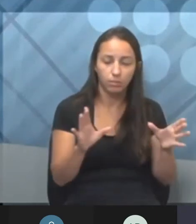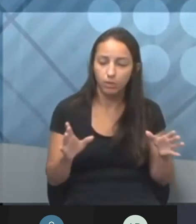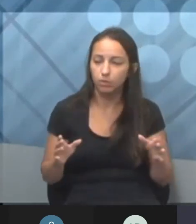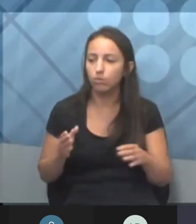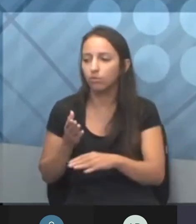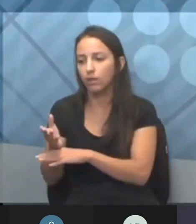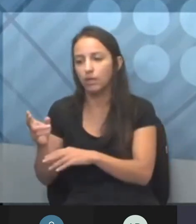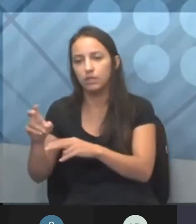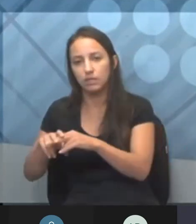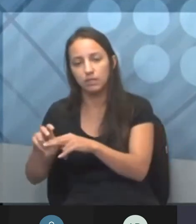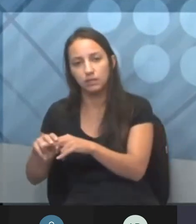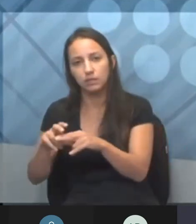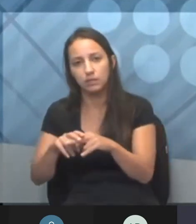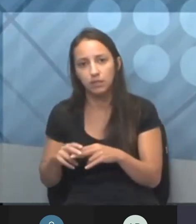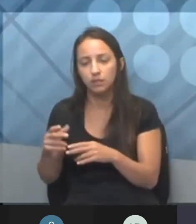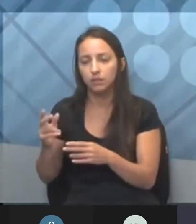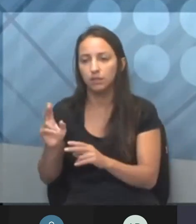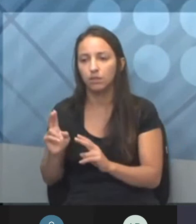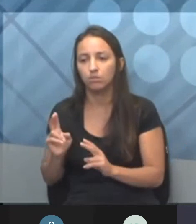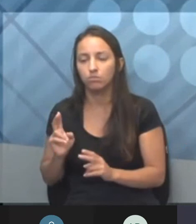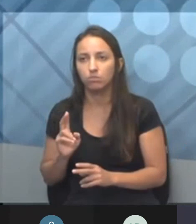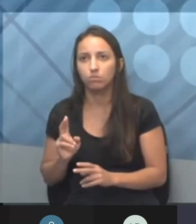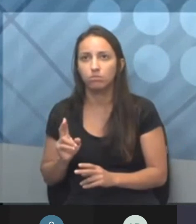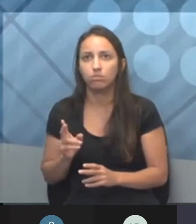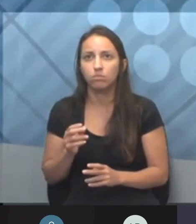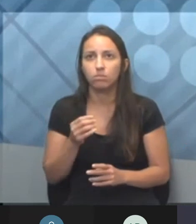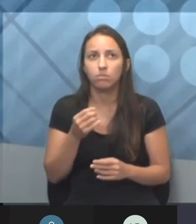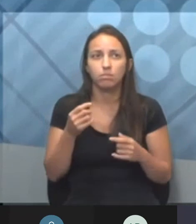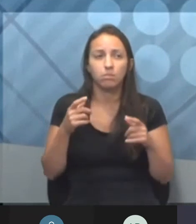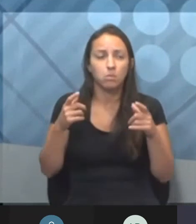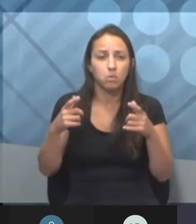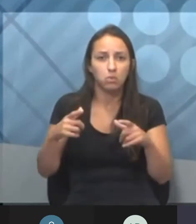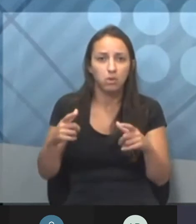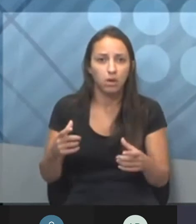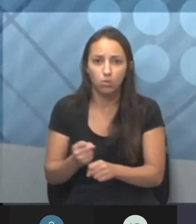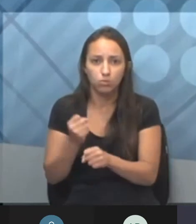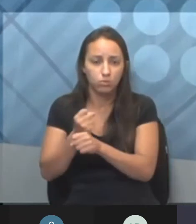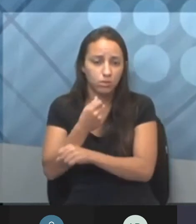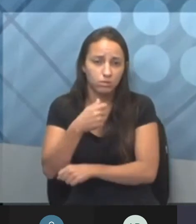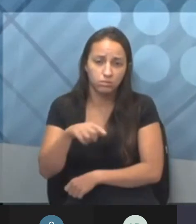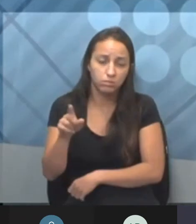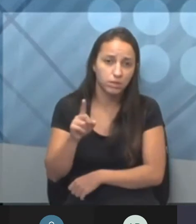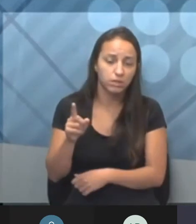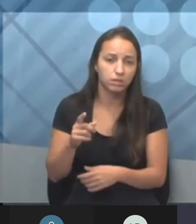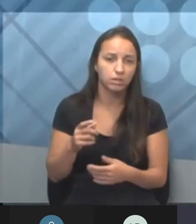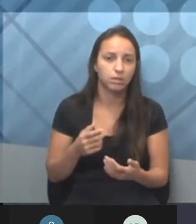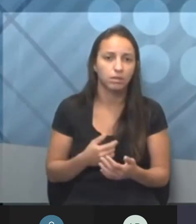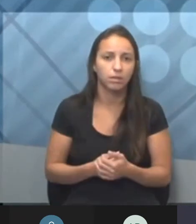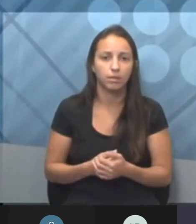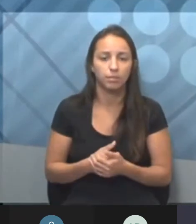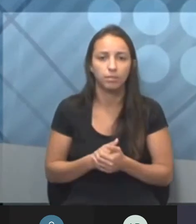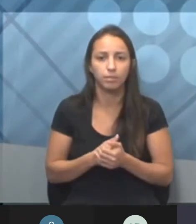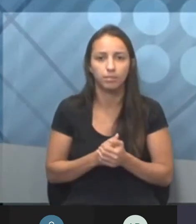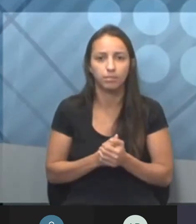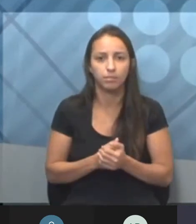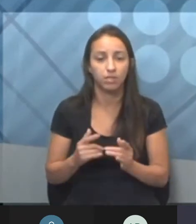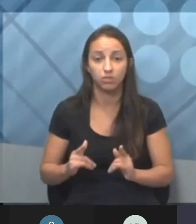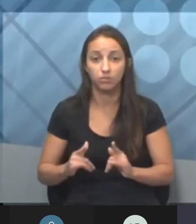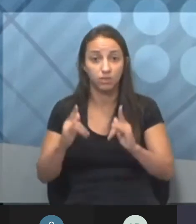ser aconchegante para as crianças. Ambiente que eu falo assim, não precisa ser um ambiente construído. O ambiente construído, que